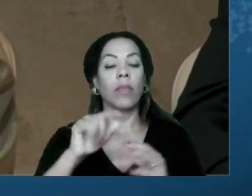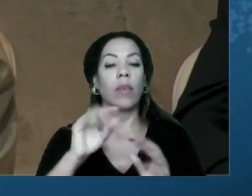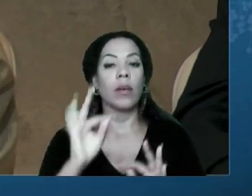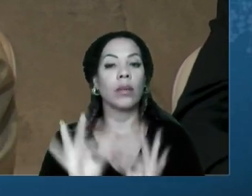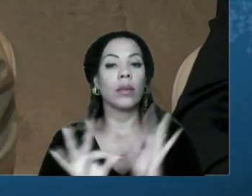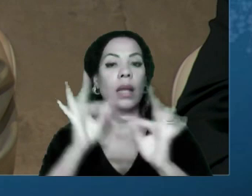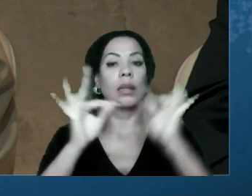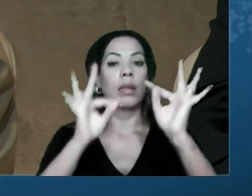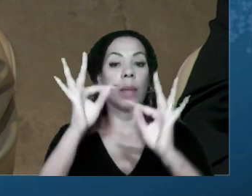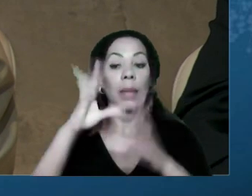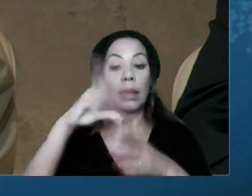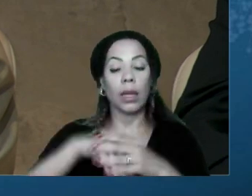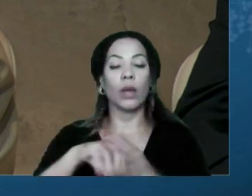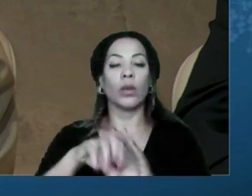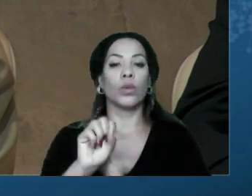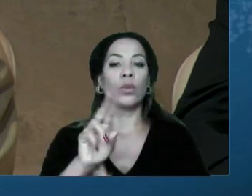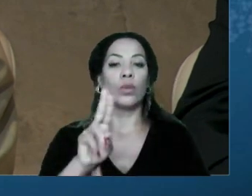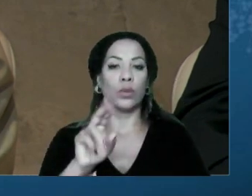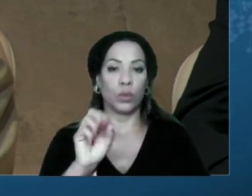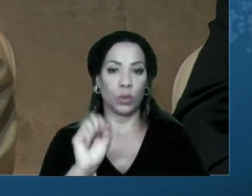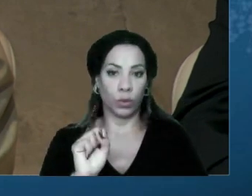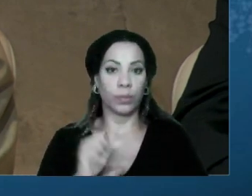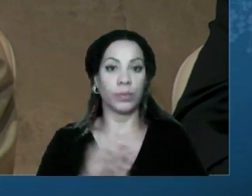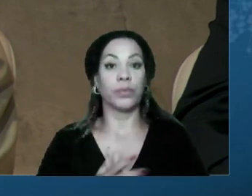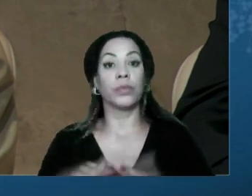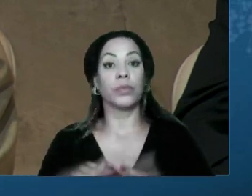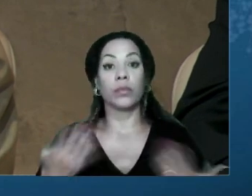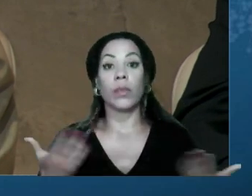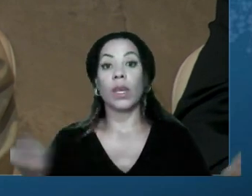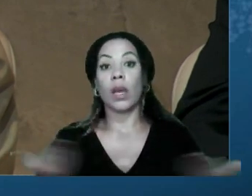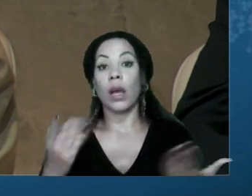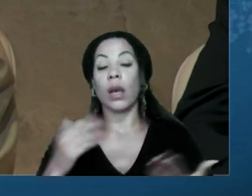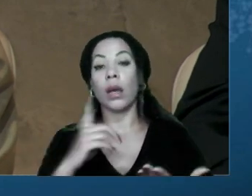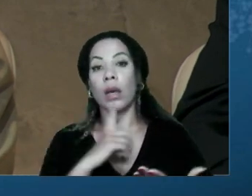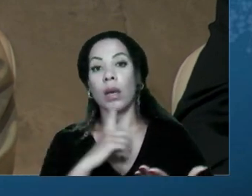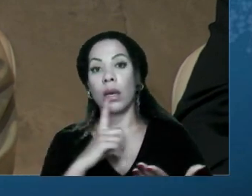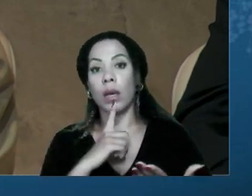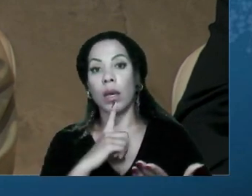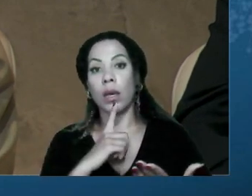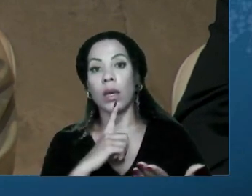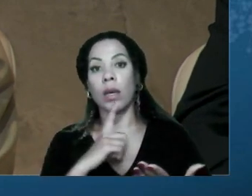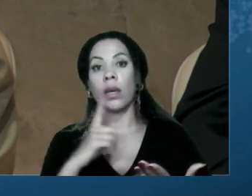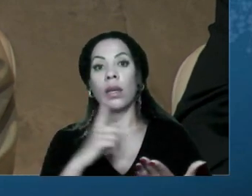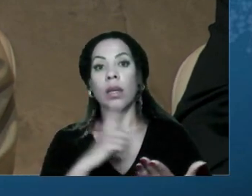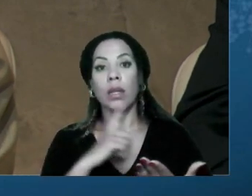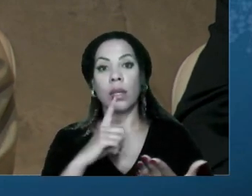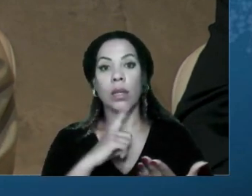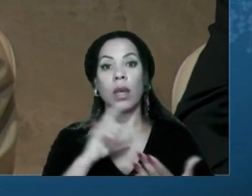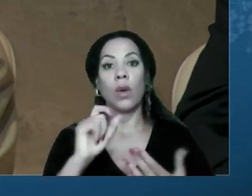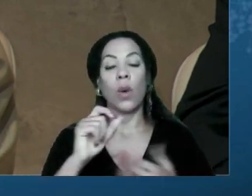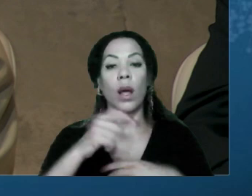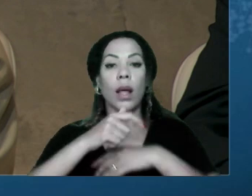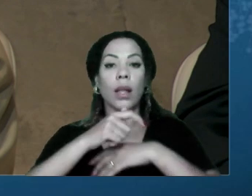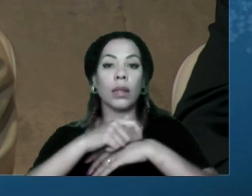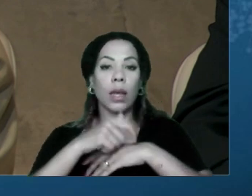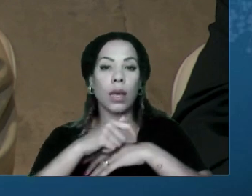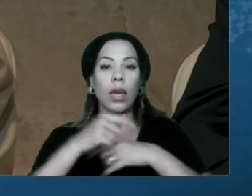ao nosso sistema público de saúde. E agora nós temos Marco Krieger online para debater